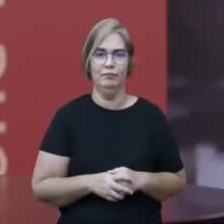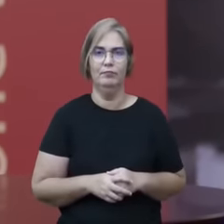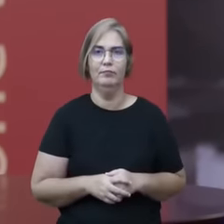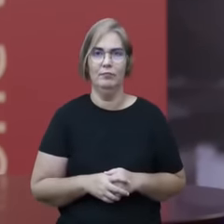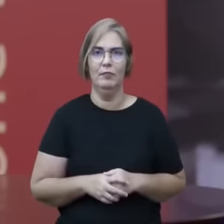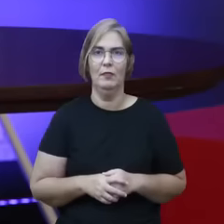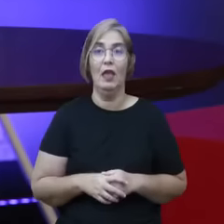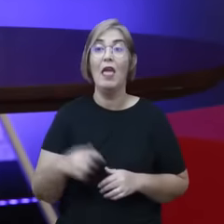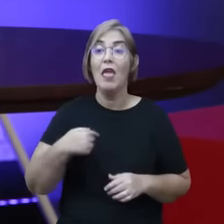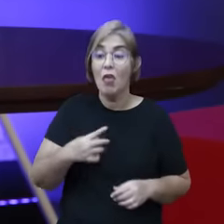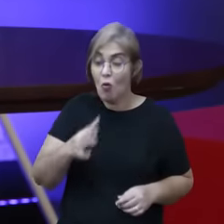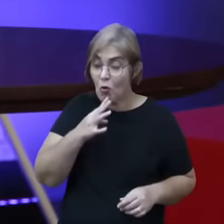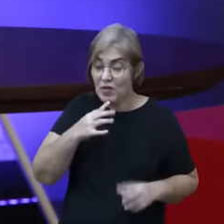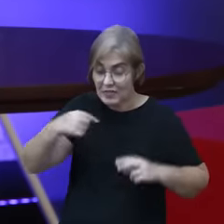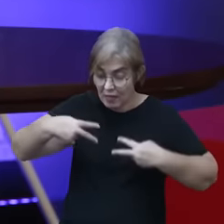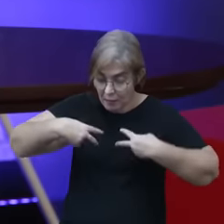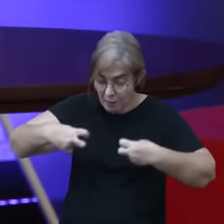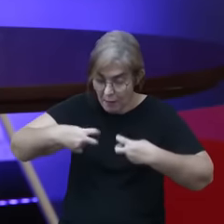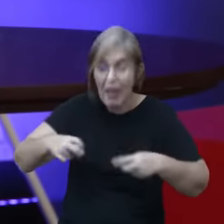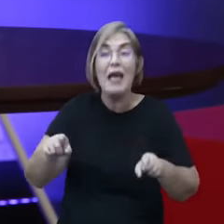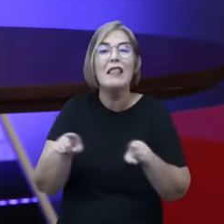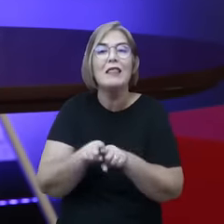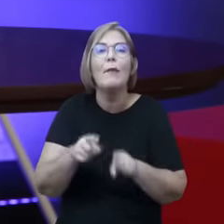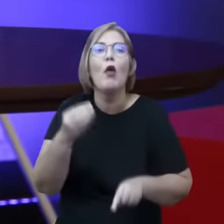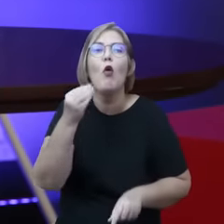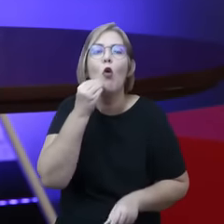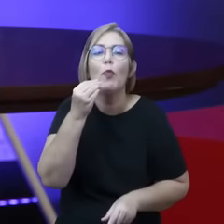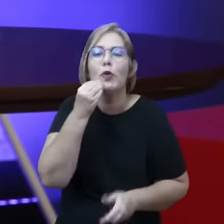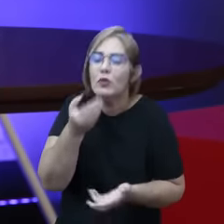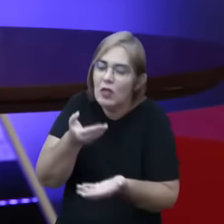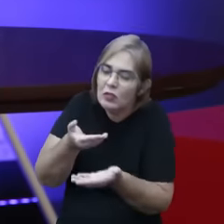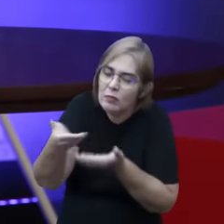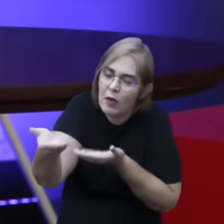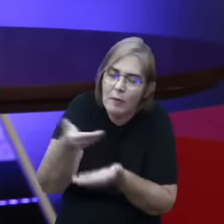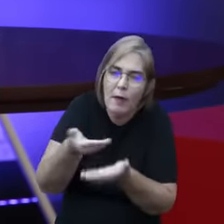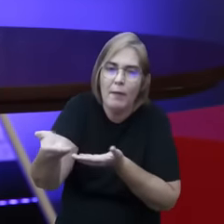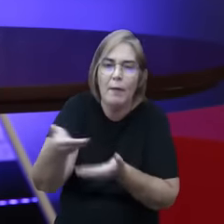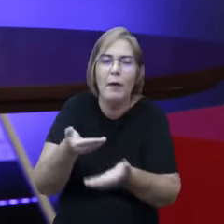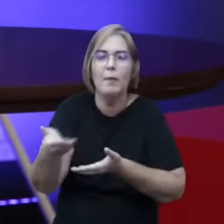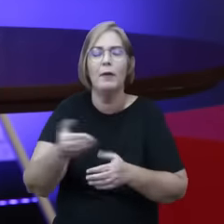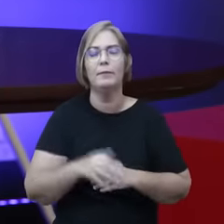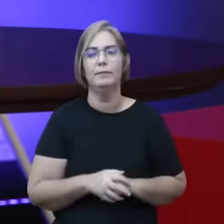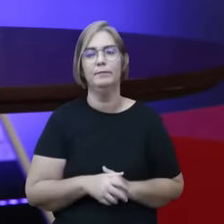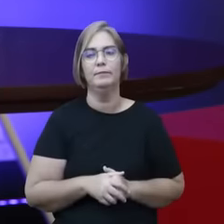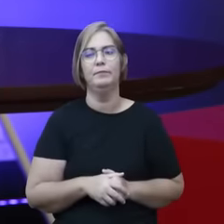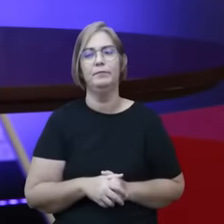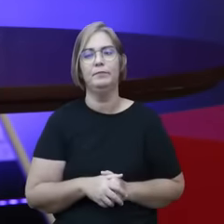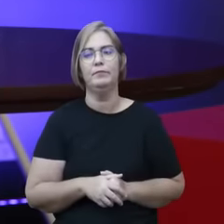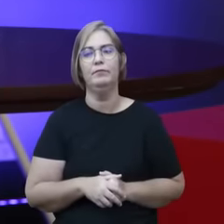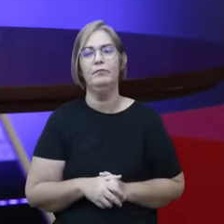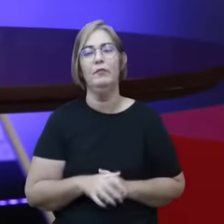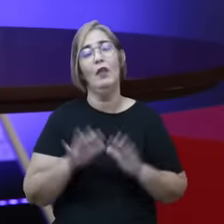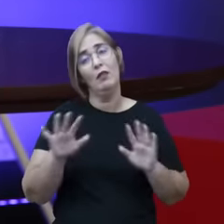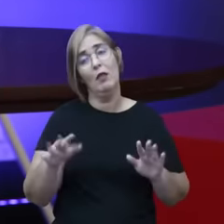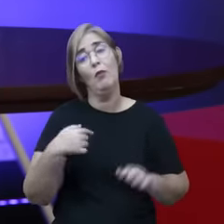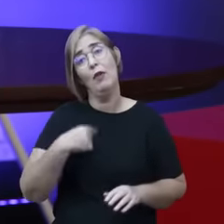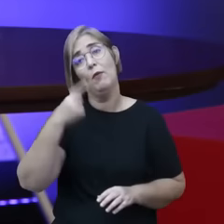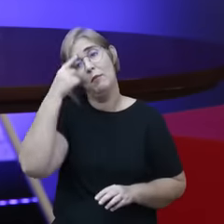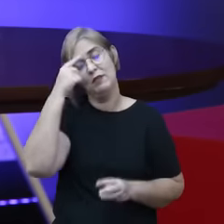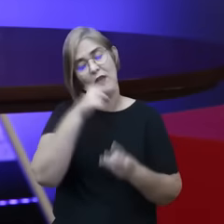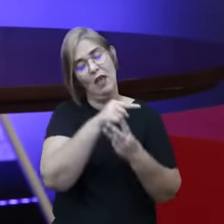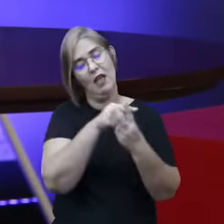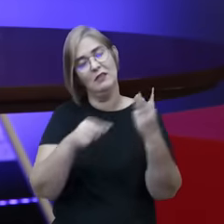outro me permitir isto, né? Ahã. H. Então, talvez sejam três